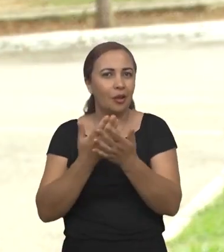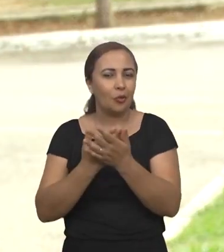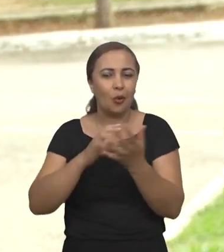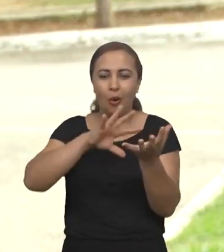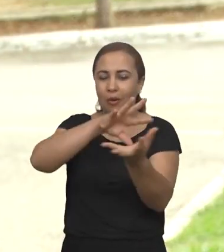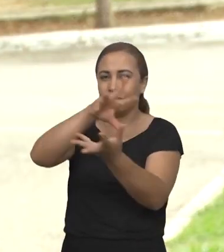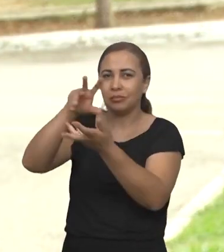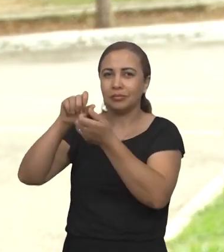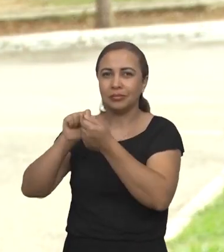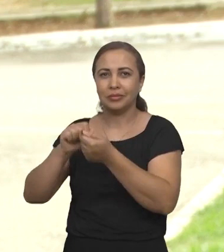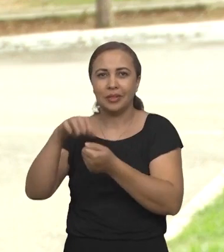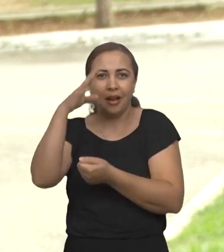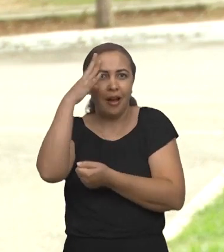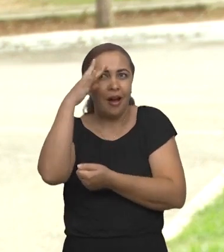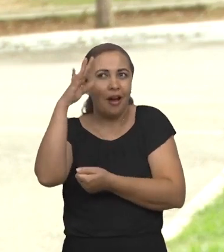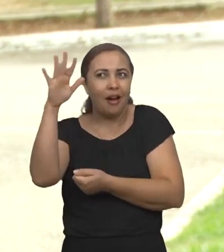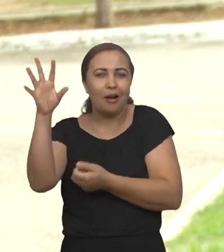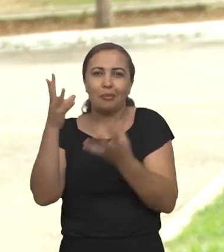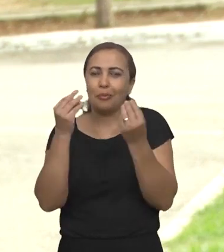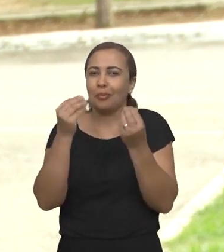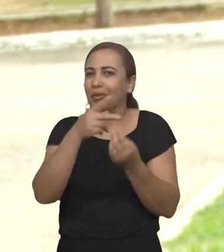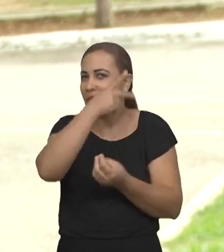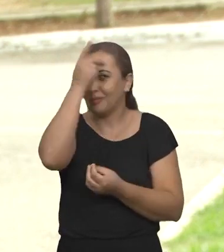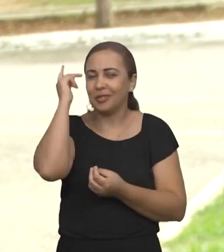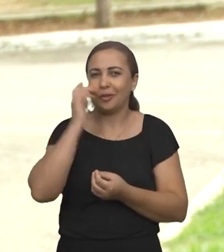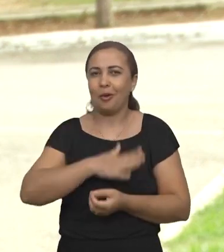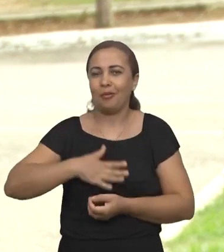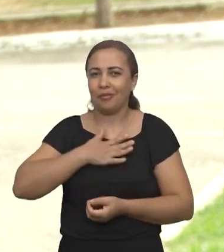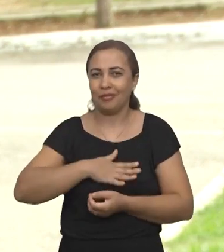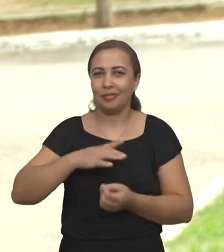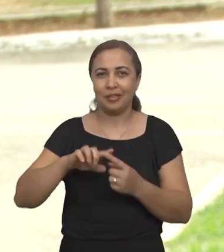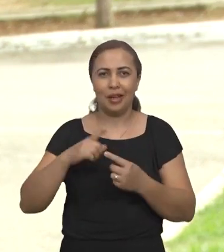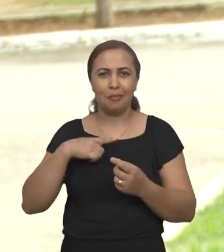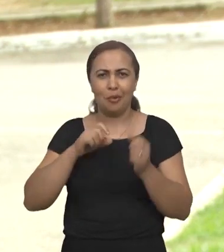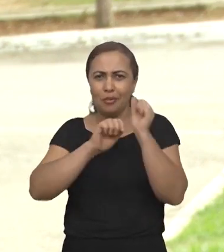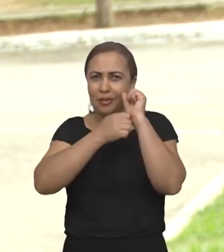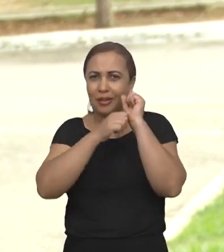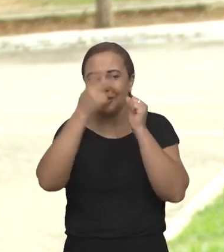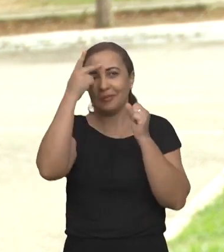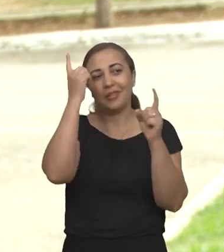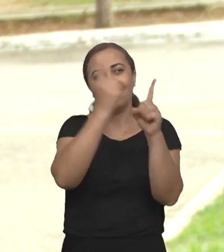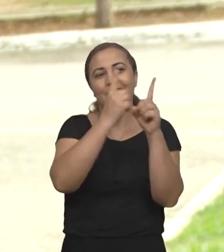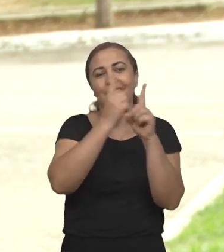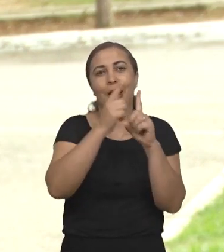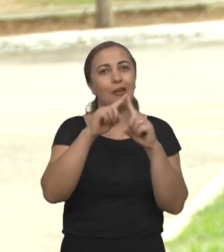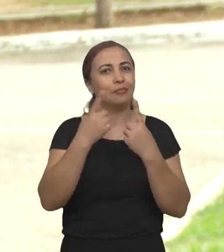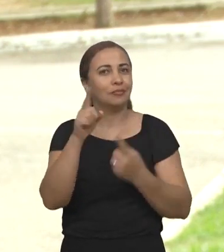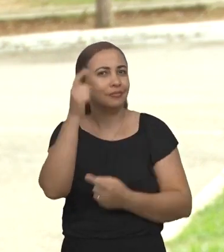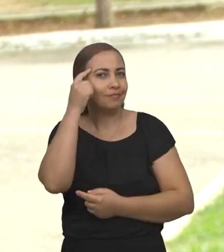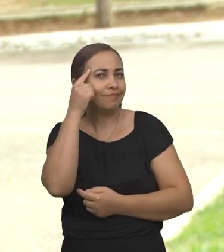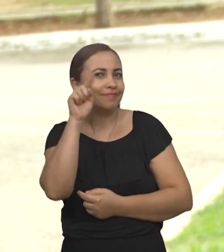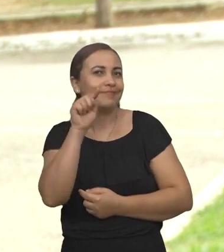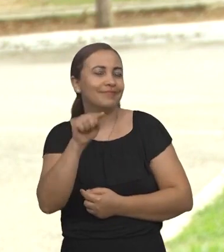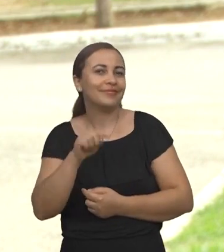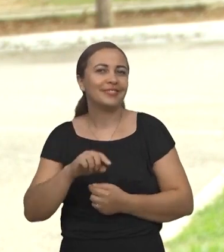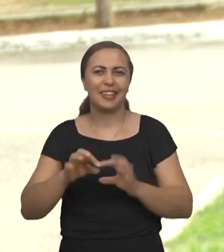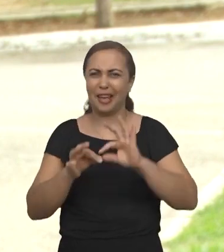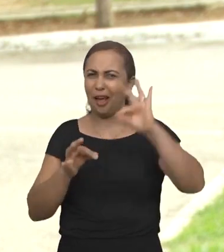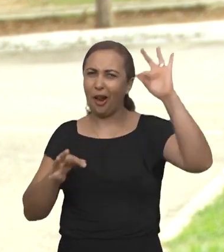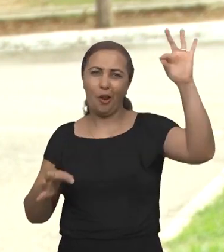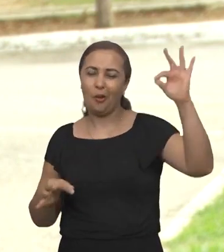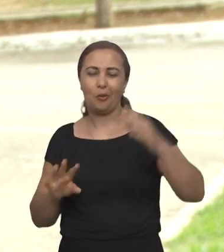Estudar os planetas fascina muita gente. Eles têm muitos mistérios a serem desvendados. Mas não pense você que isso é